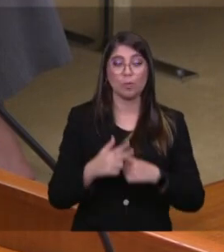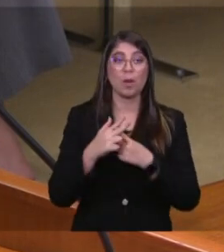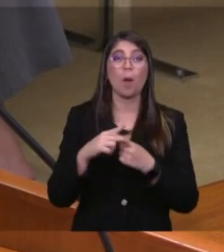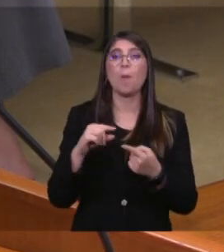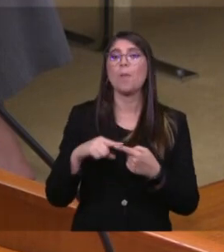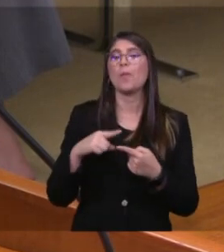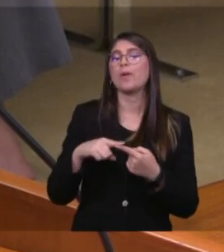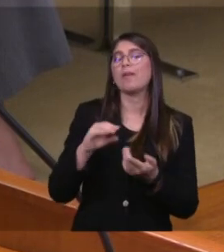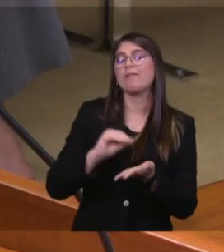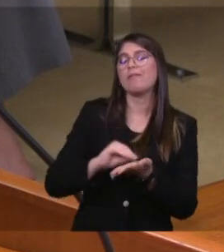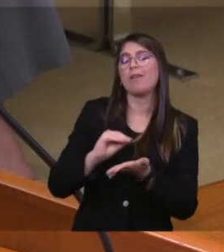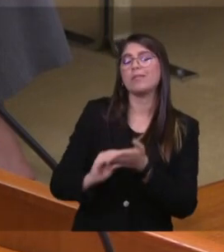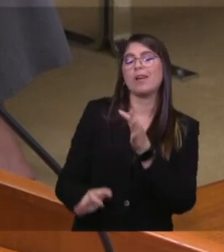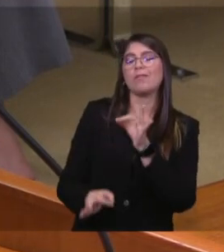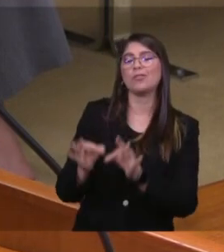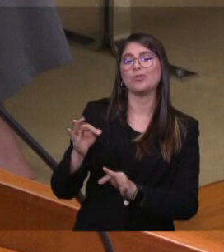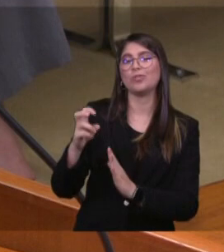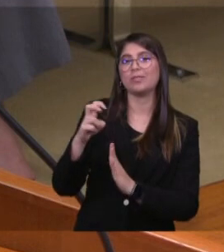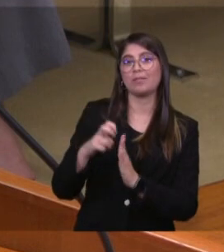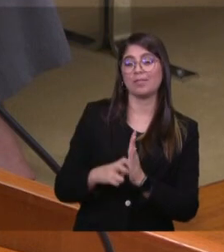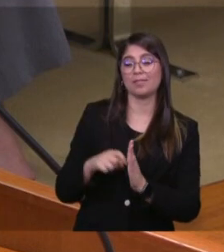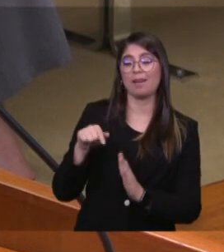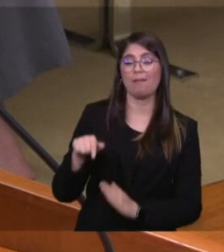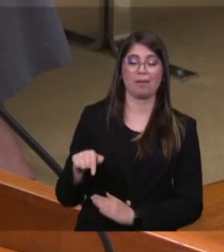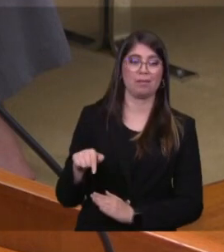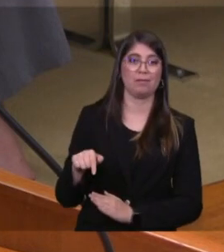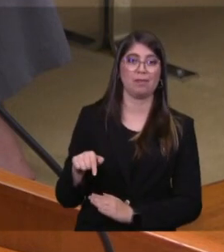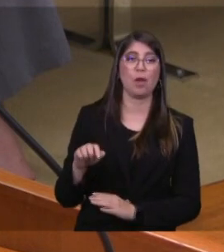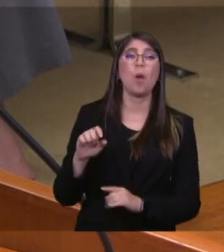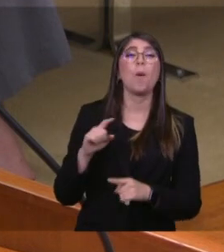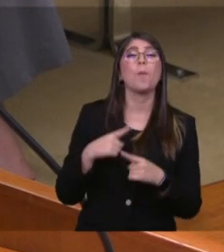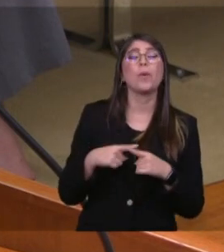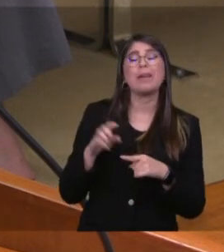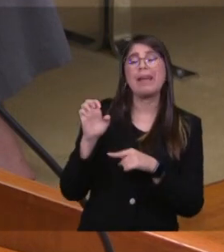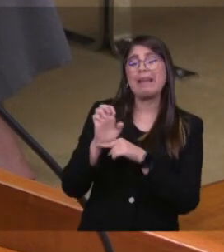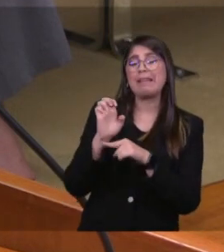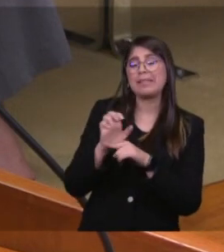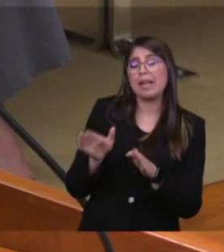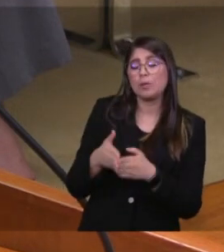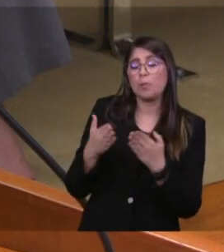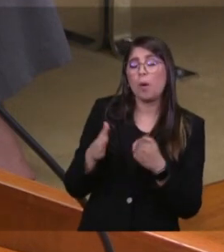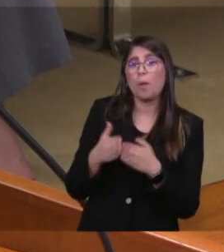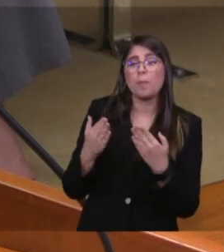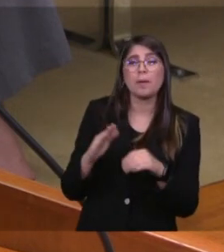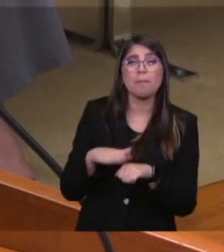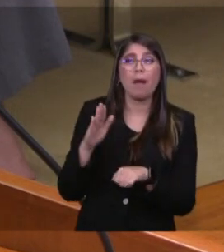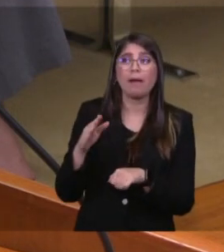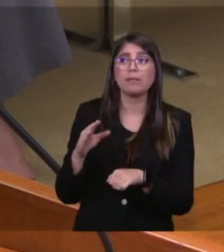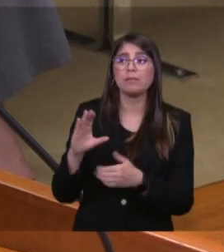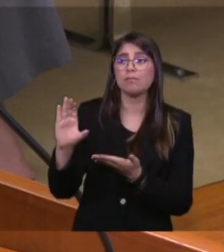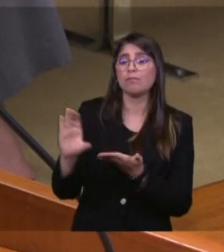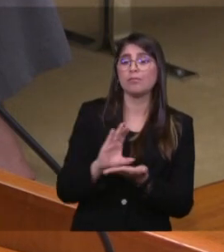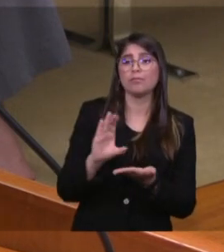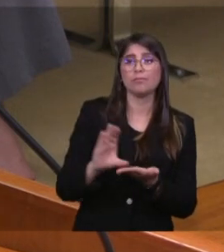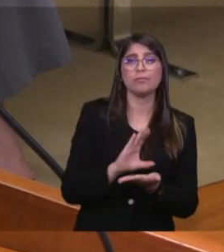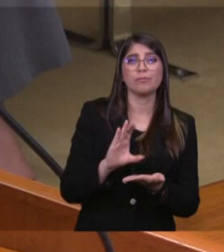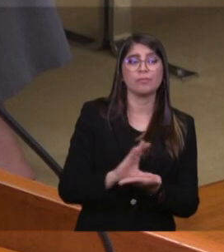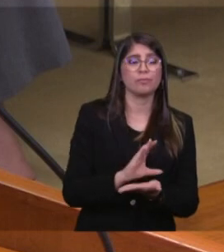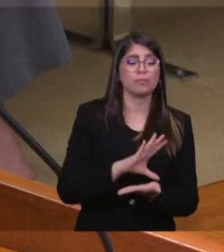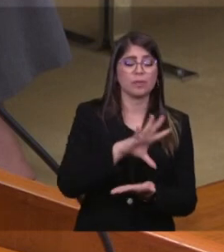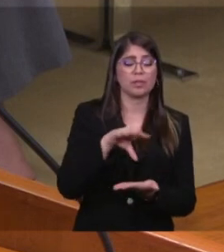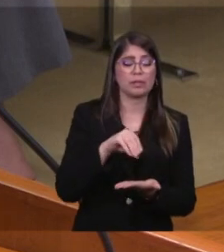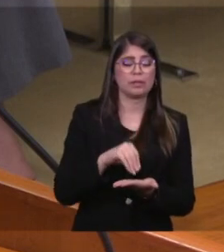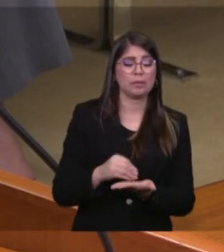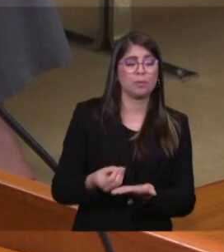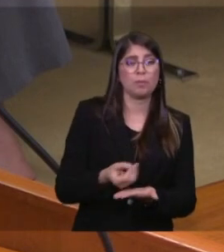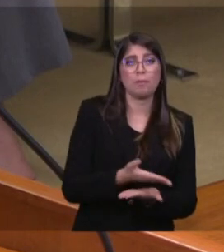injustiça fiscal que prevalecia no Estado brasileiro, que eram os estados mais pobres mandando receita para os estados mais ricos, que era o